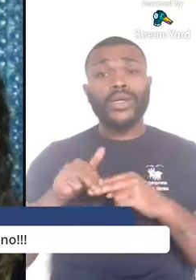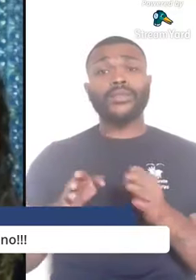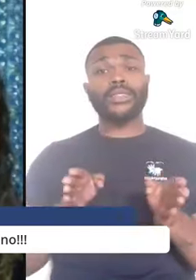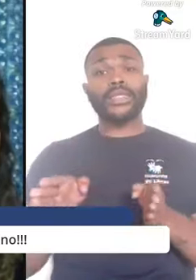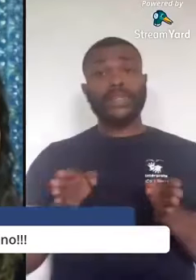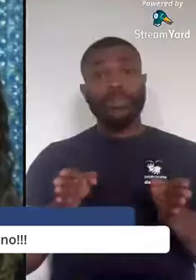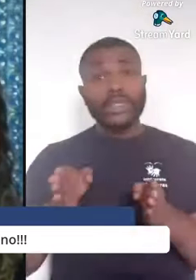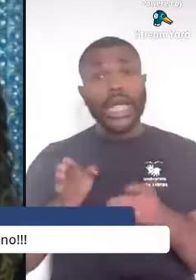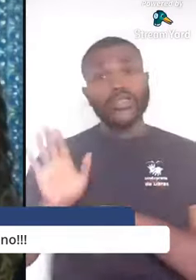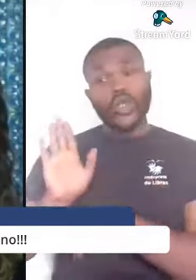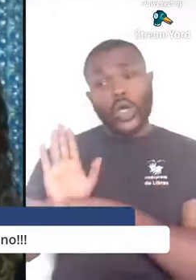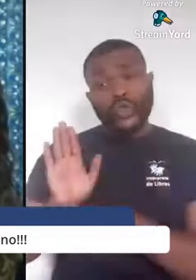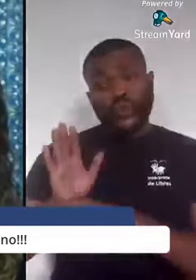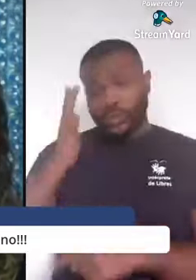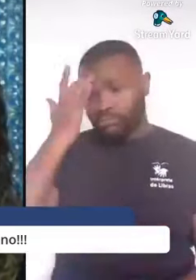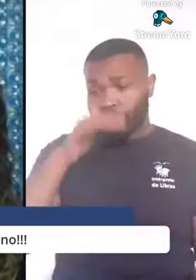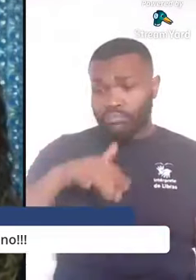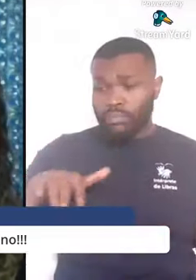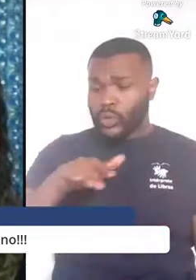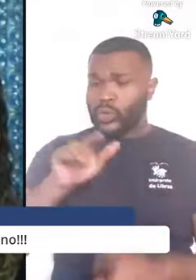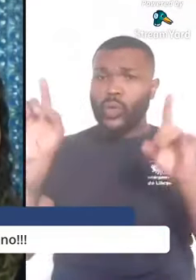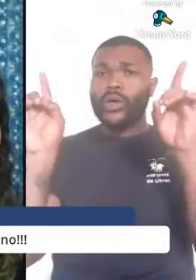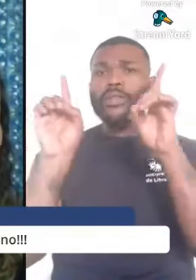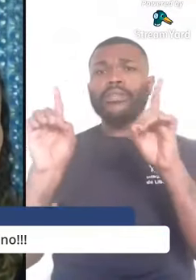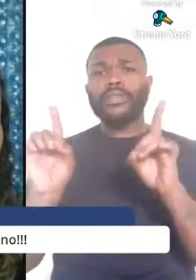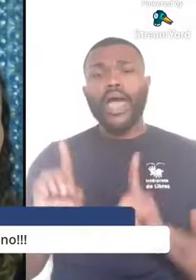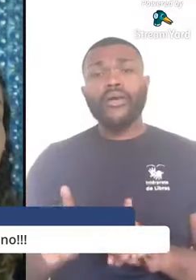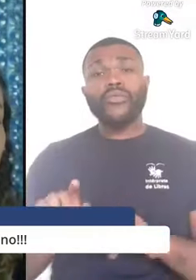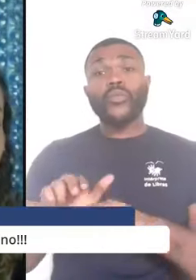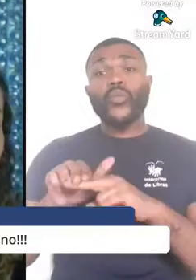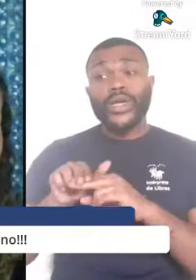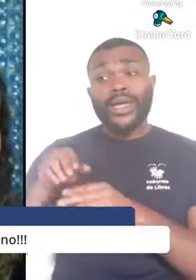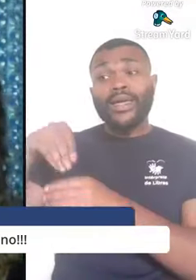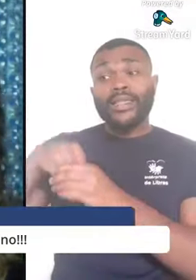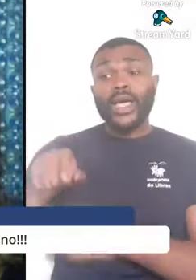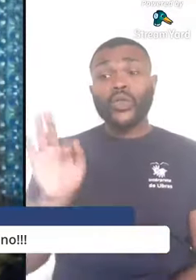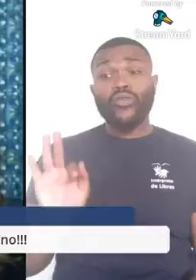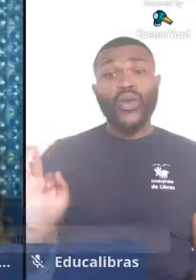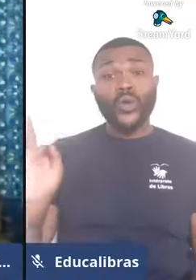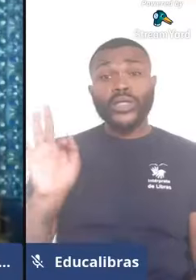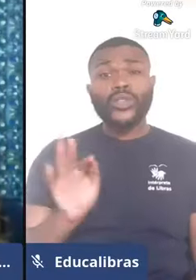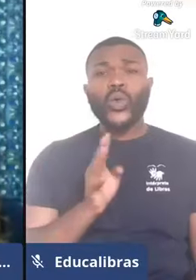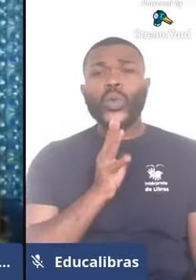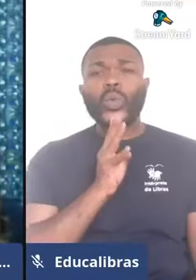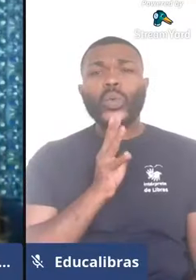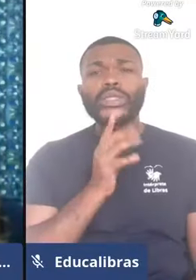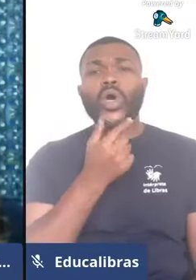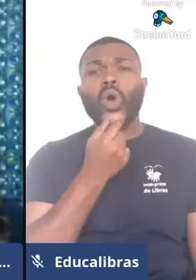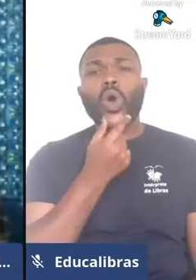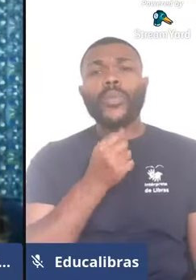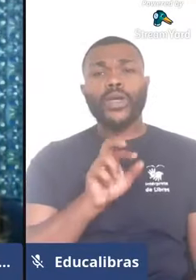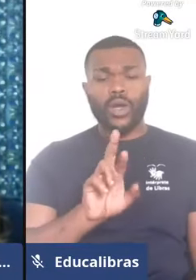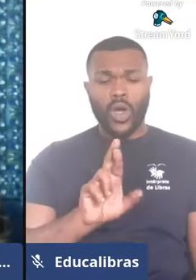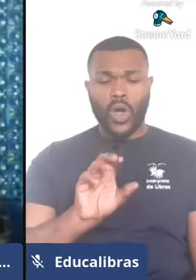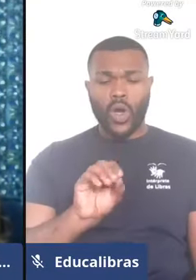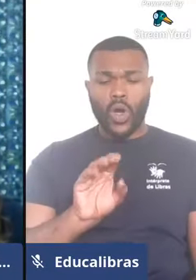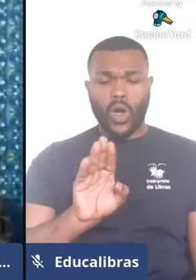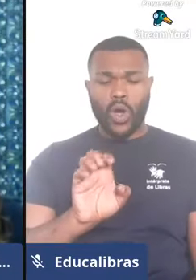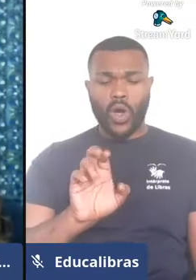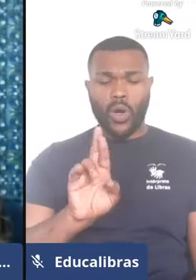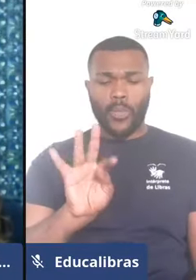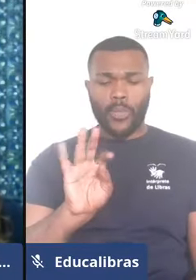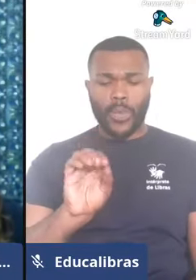de pessoas com deficiência, porque foi na faculdade que eu conheci o Roberto Rios, né? Você falou do Roberto Rios, a gente fomos colegas de classe.